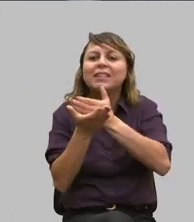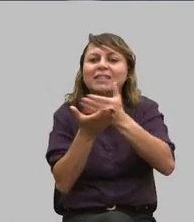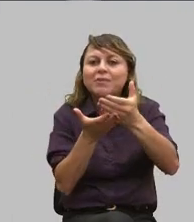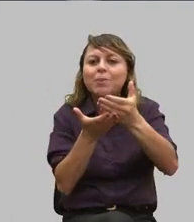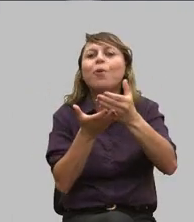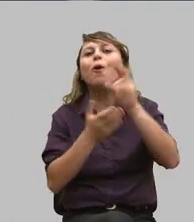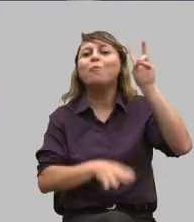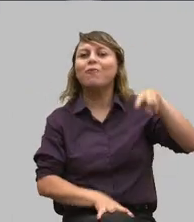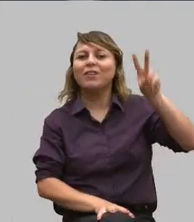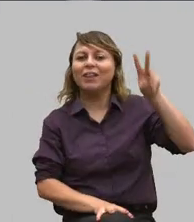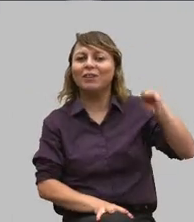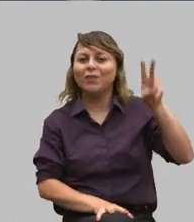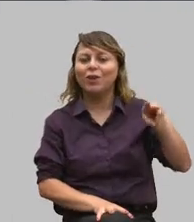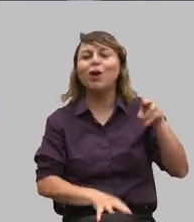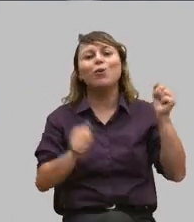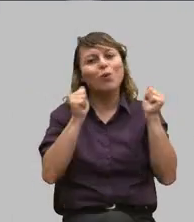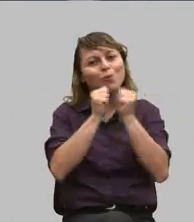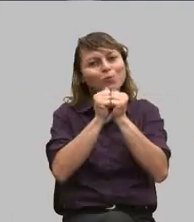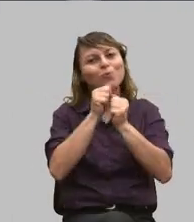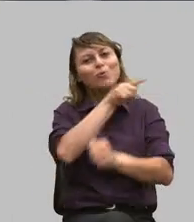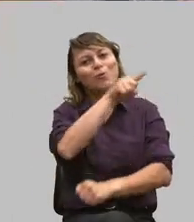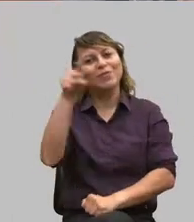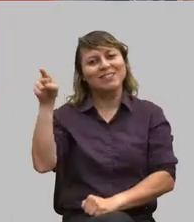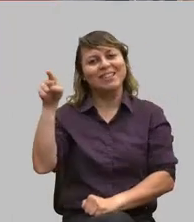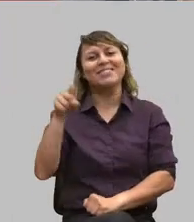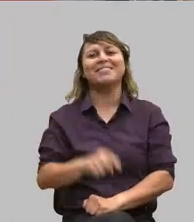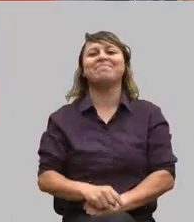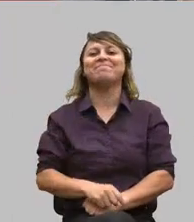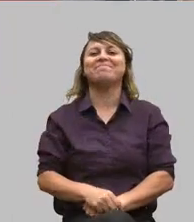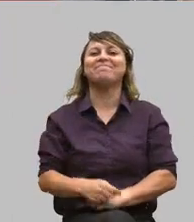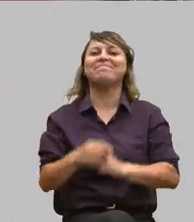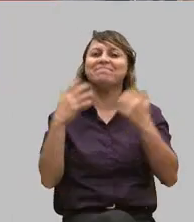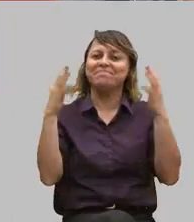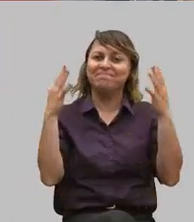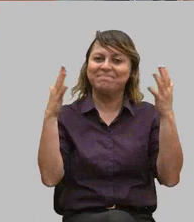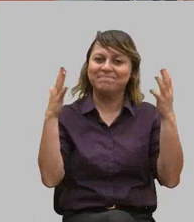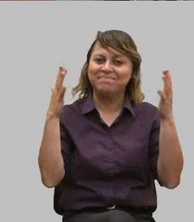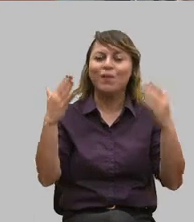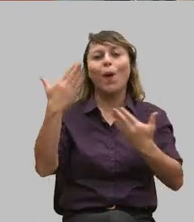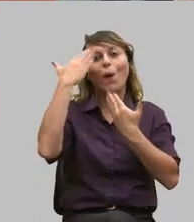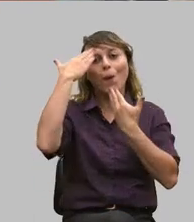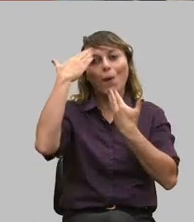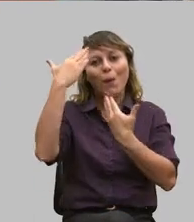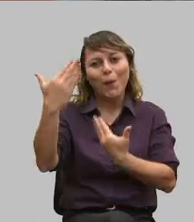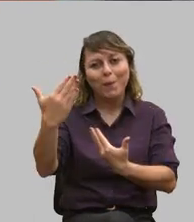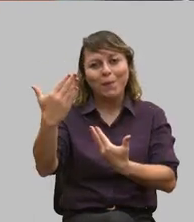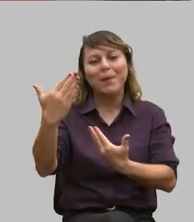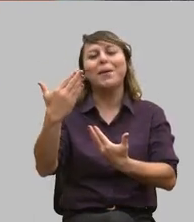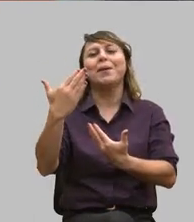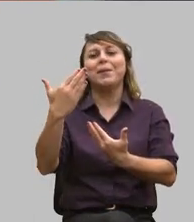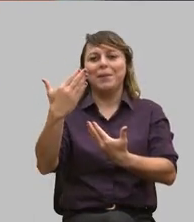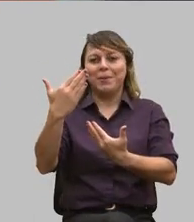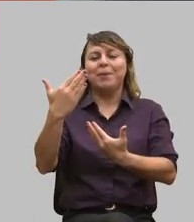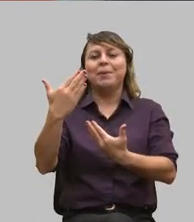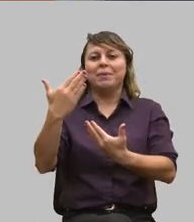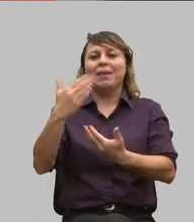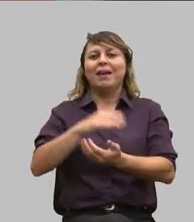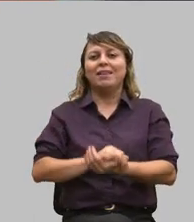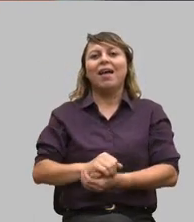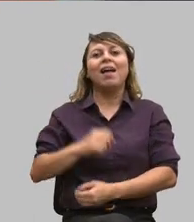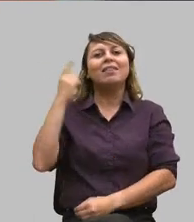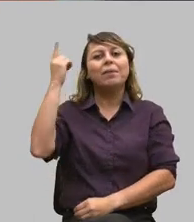Nova tá bom contamos com vocês obrigado indago da deputada